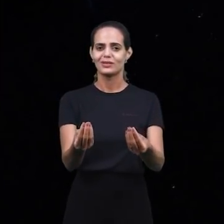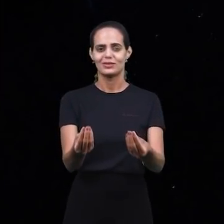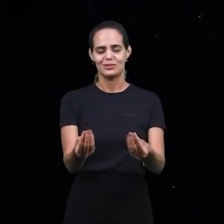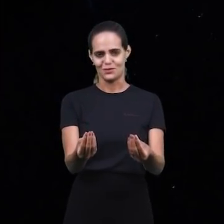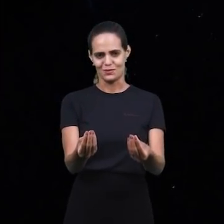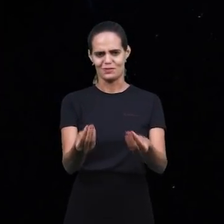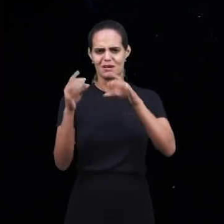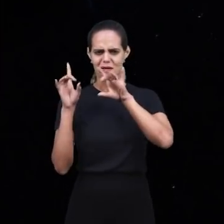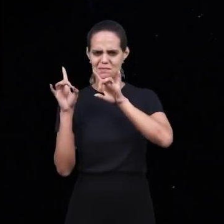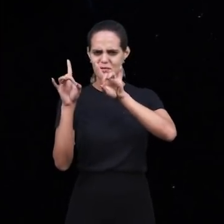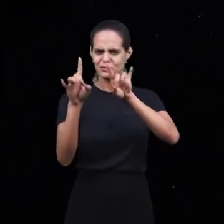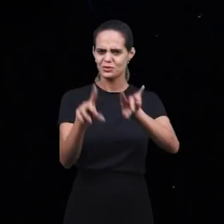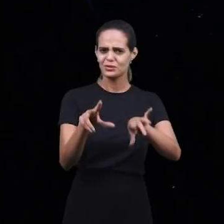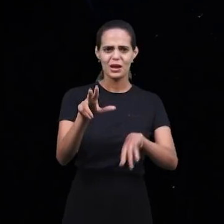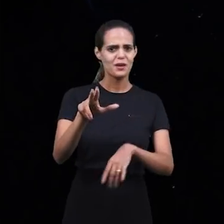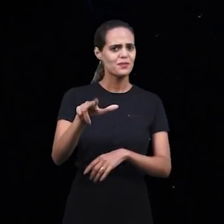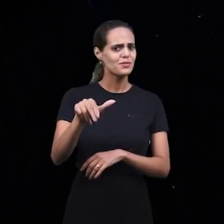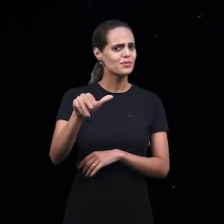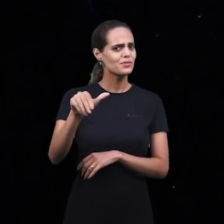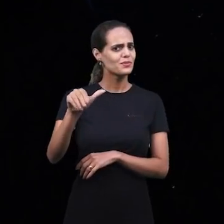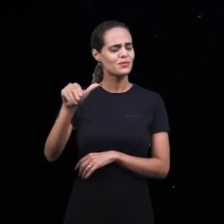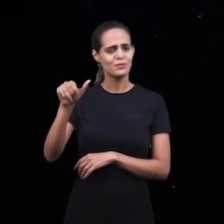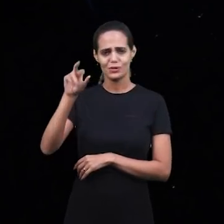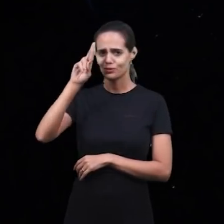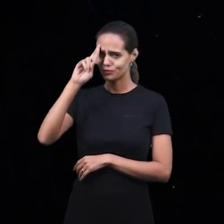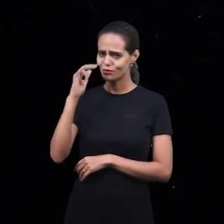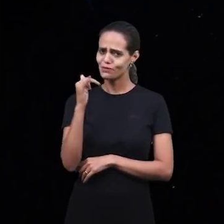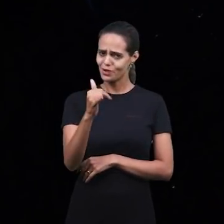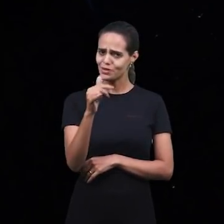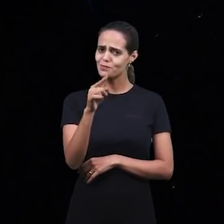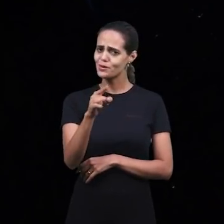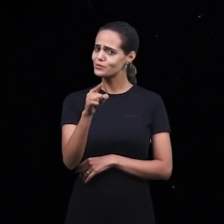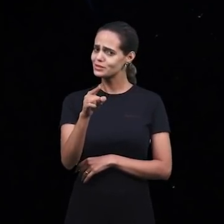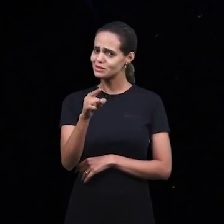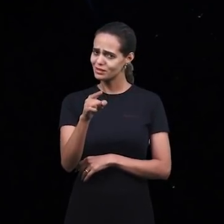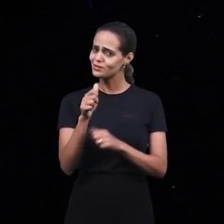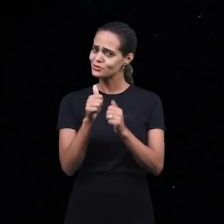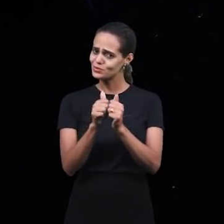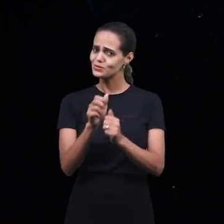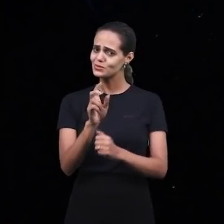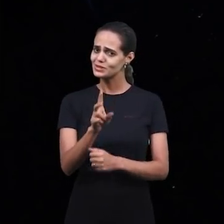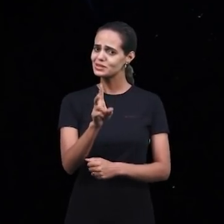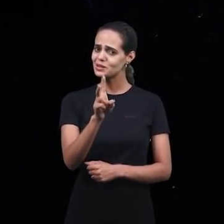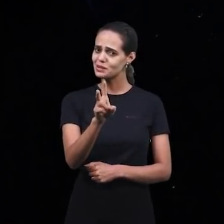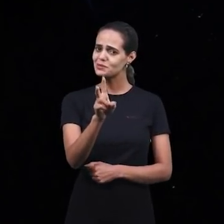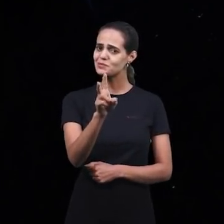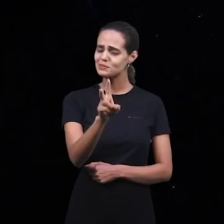dou, não te deixarei, diz o Senhor.